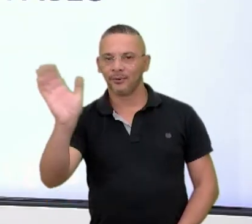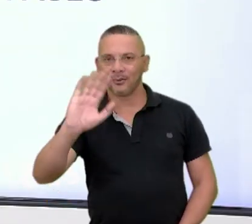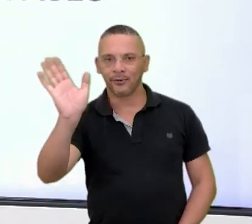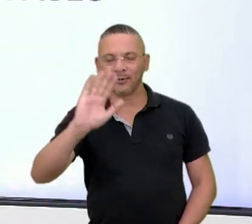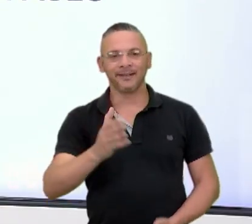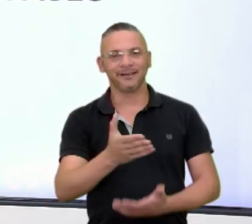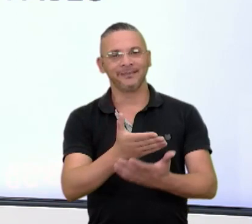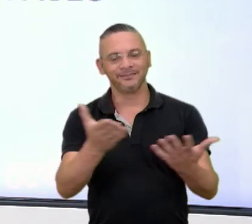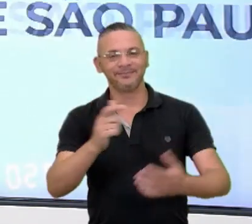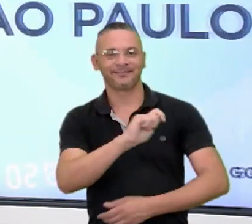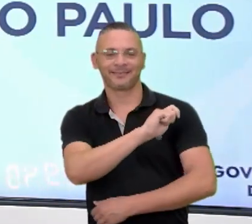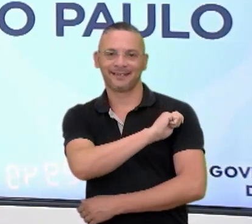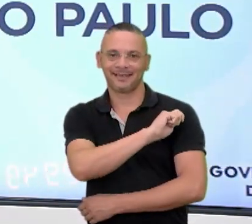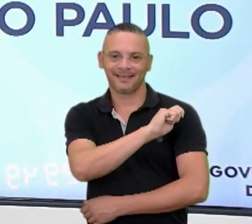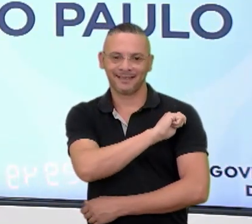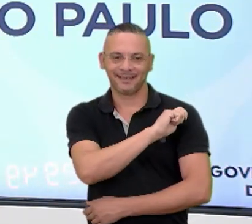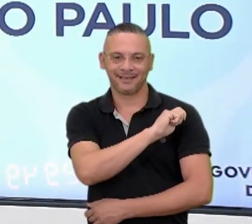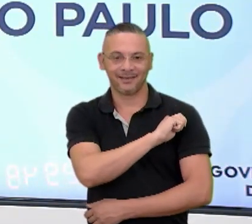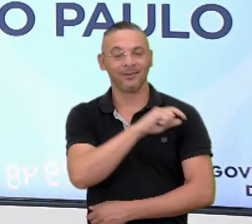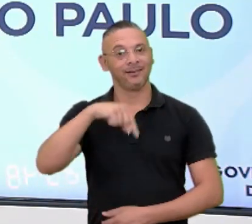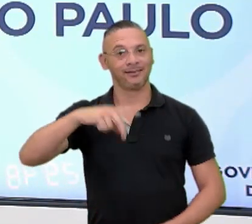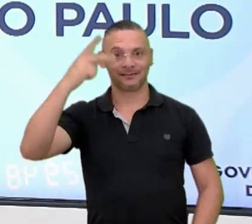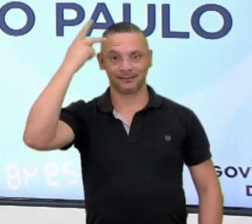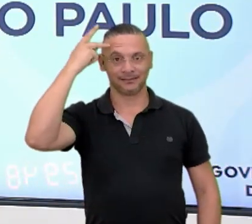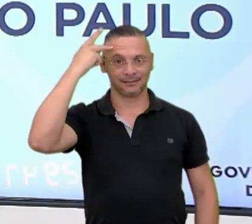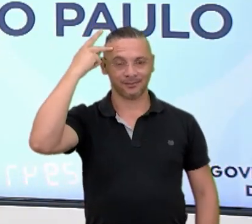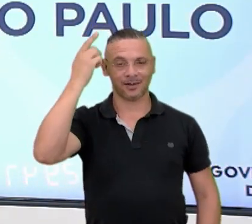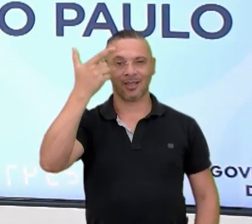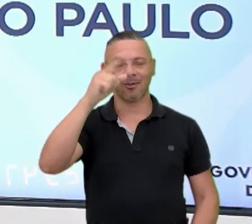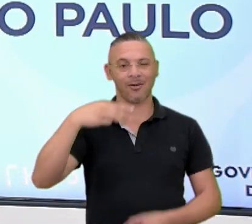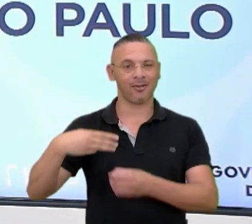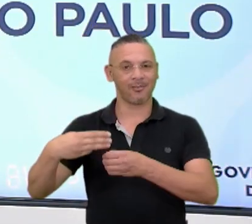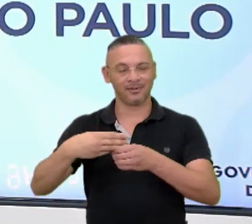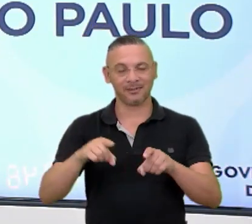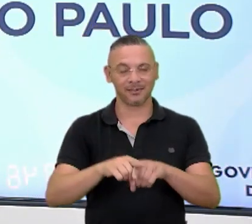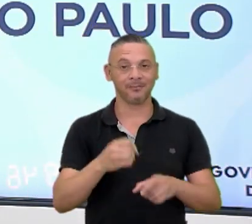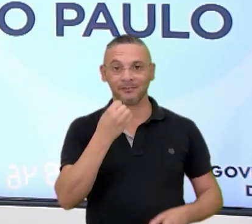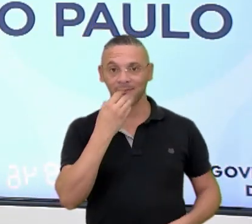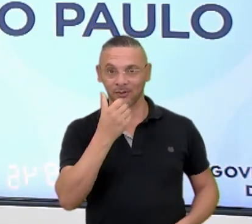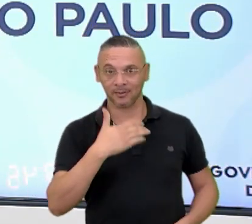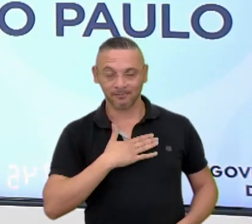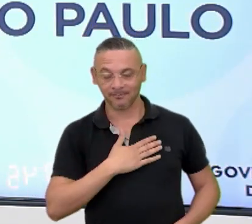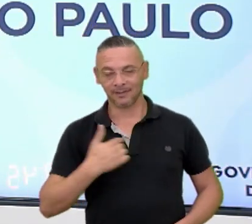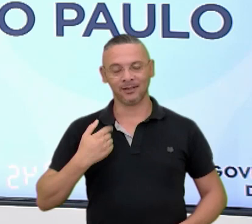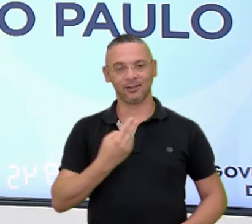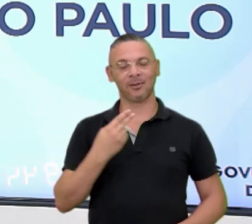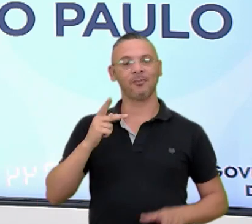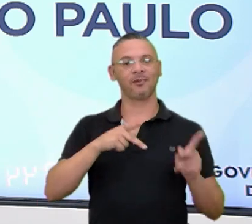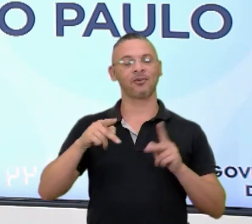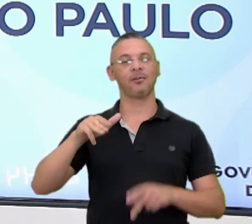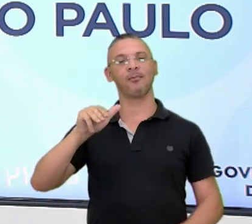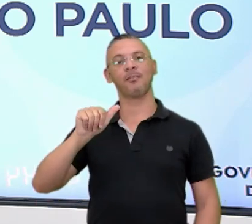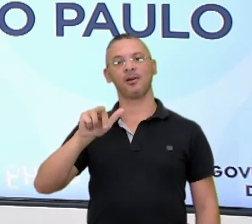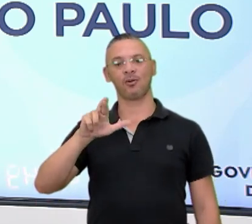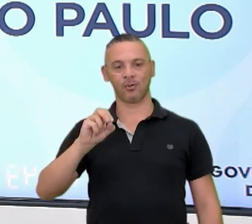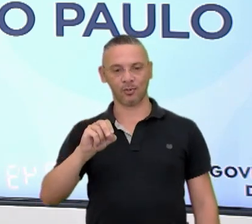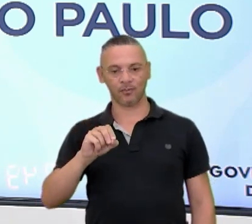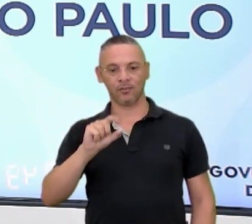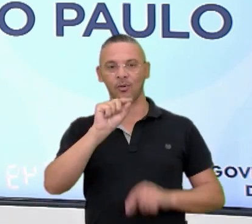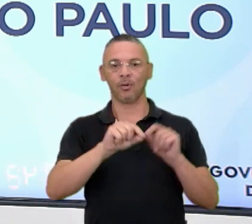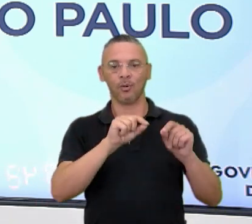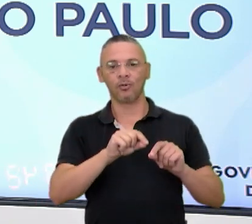Olá, queridíssimos estudantes do estado de São Paulo e adjacências. Tudo bem com vocês? Eu, professor Mauro Marcel, estou aqui para o